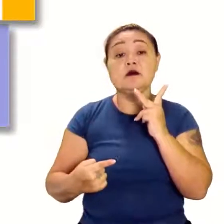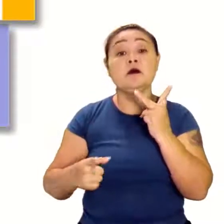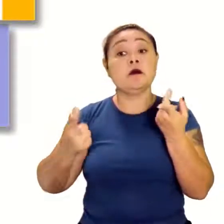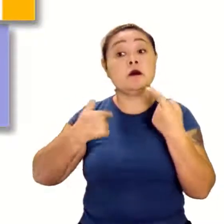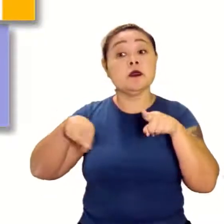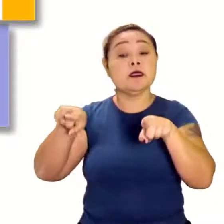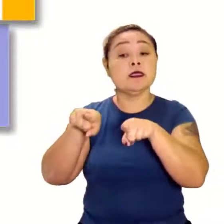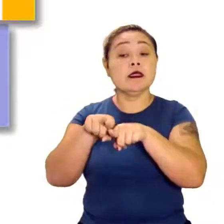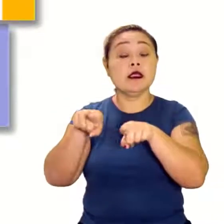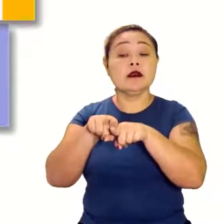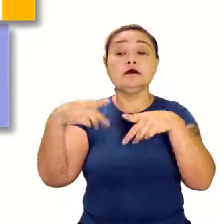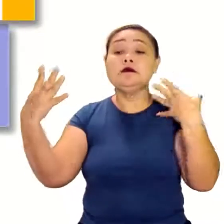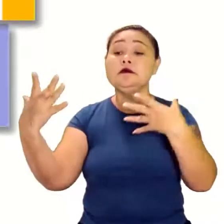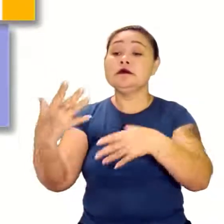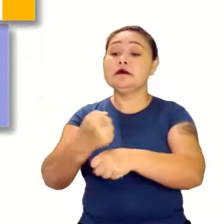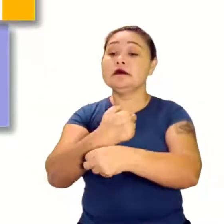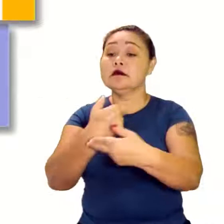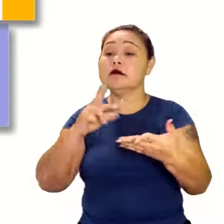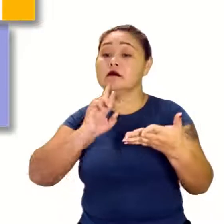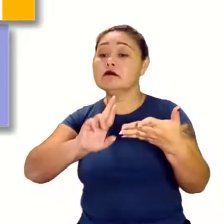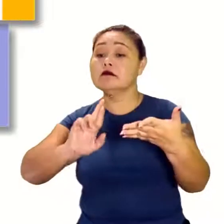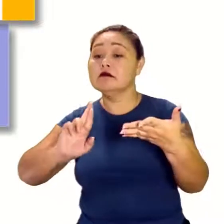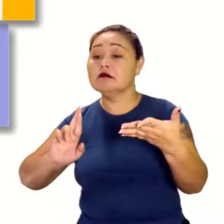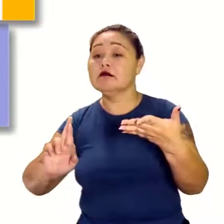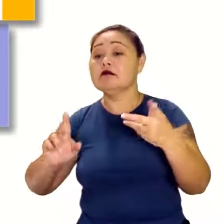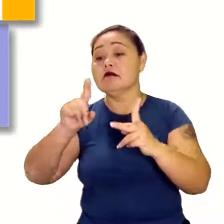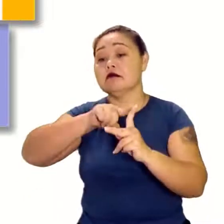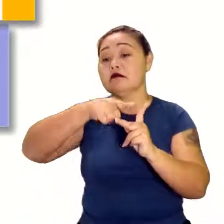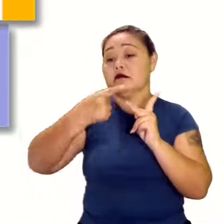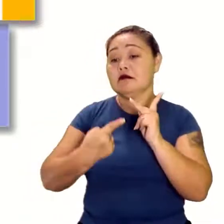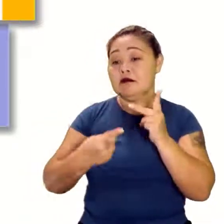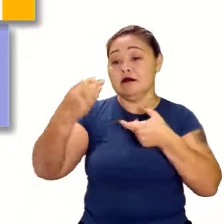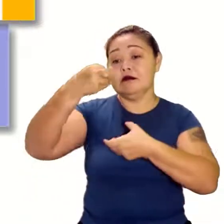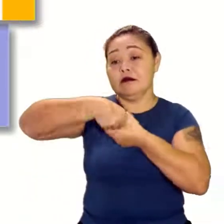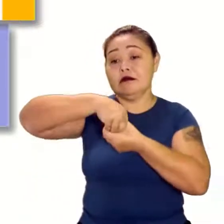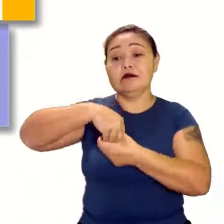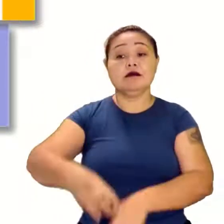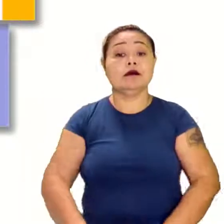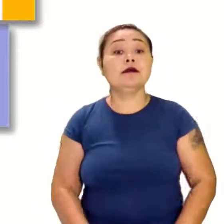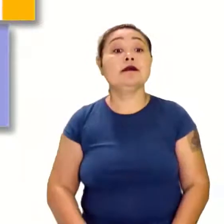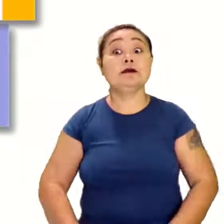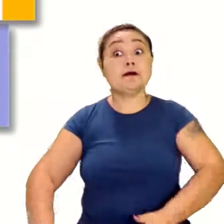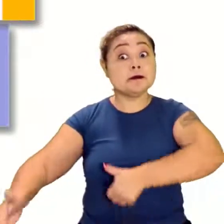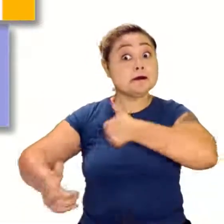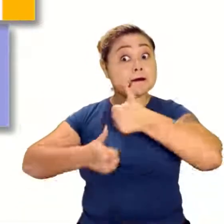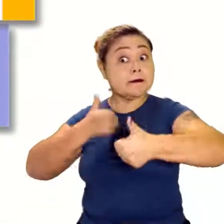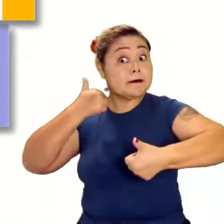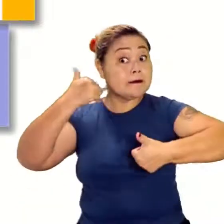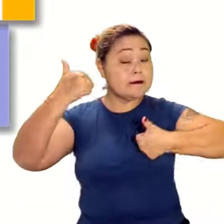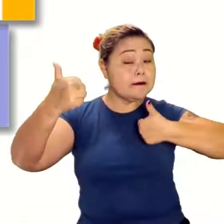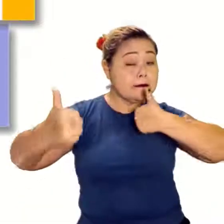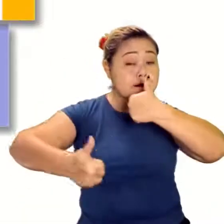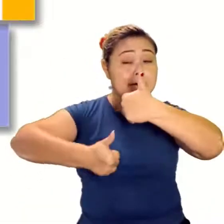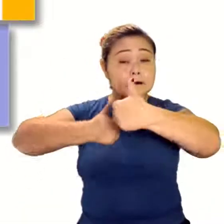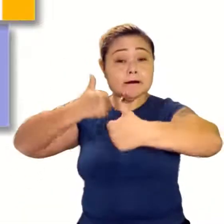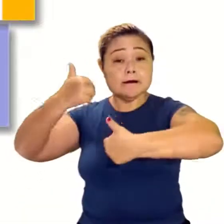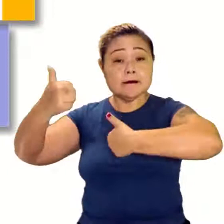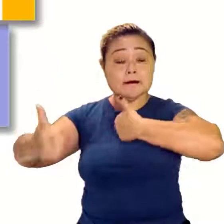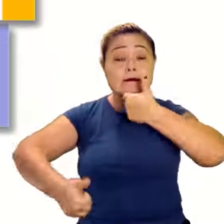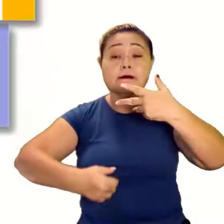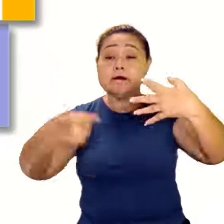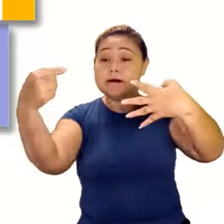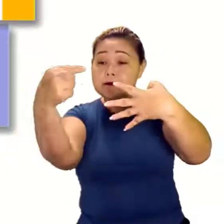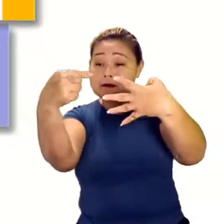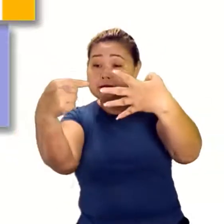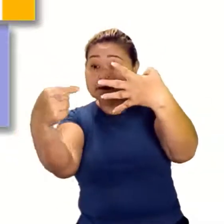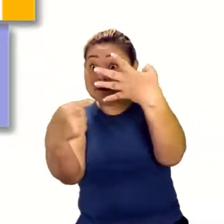E também nós temos as operações com radiciação. Beleza, então hoje a gente vê as